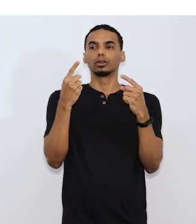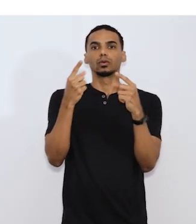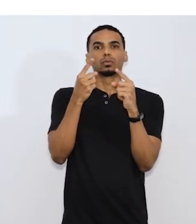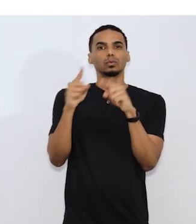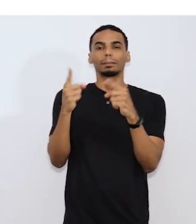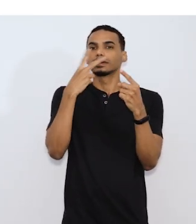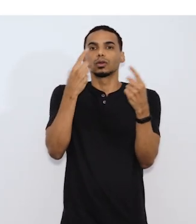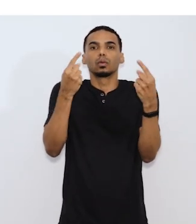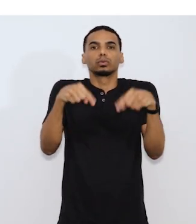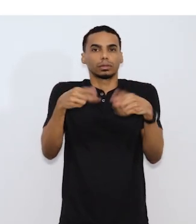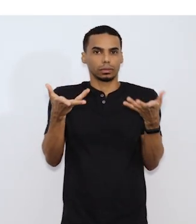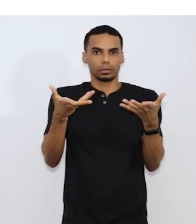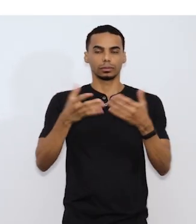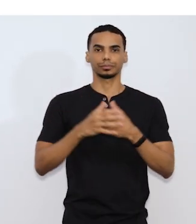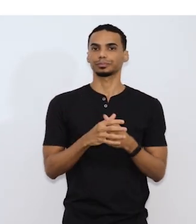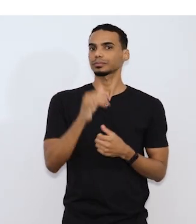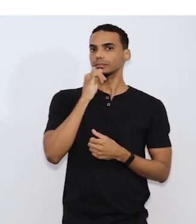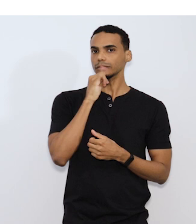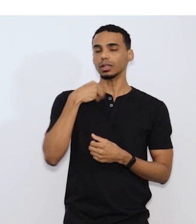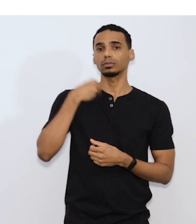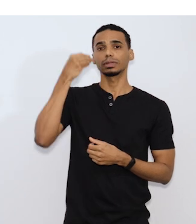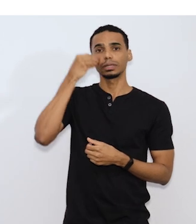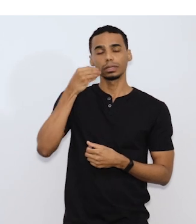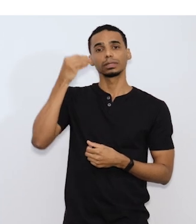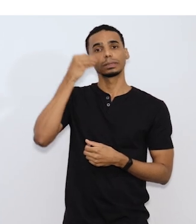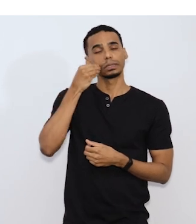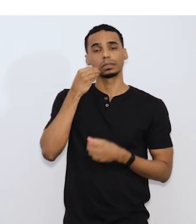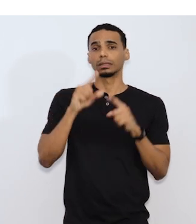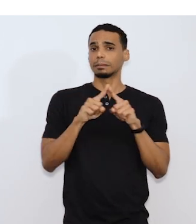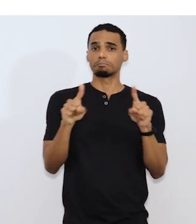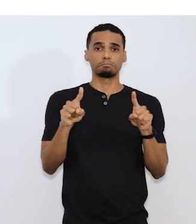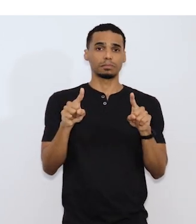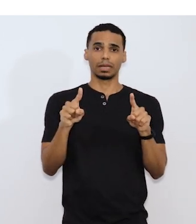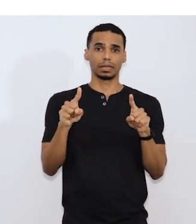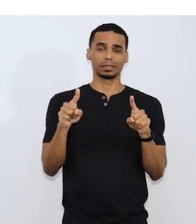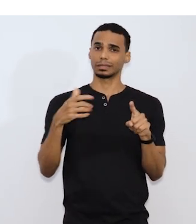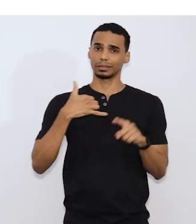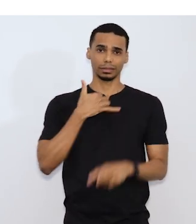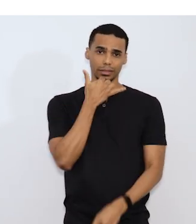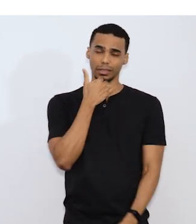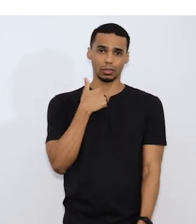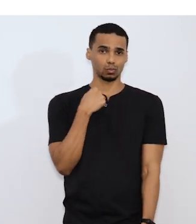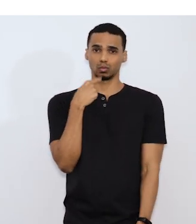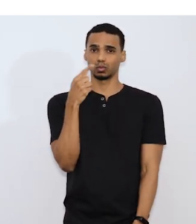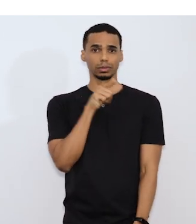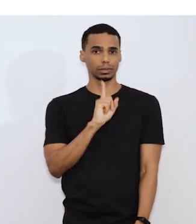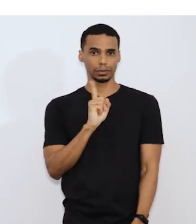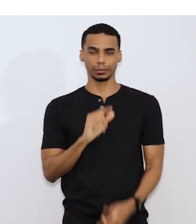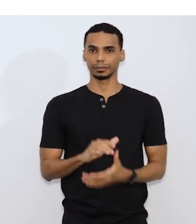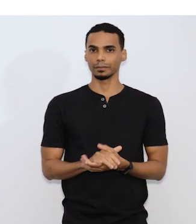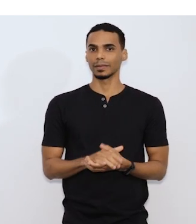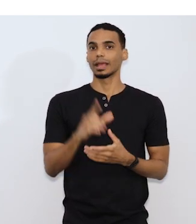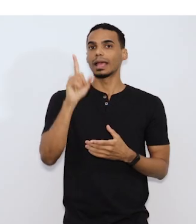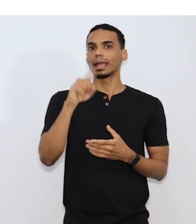contrárias, ideias opostas, né? Ele diz, eu tentei e tentei, mas eu simplesmente não consigo. É